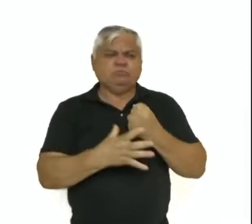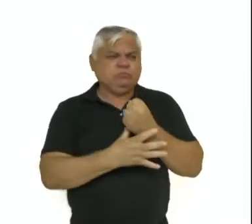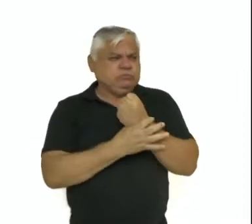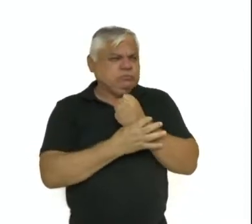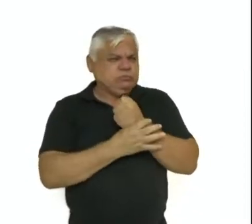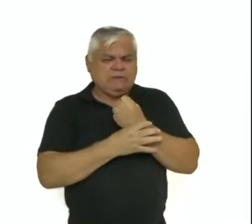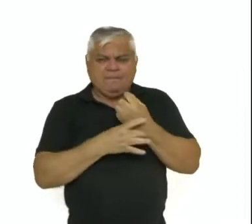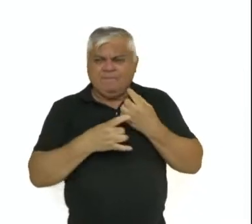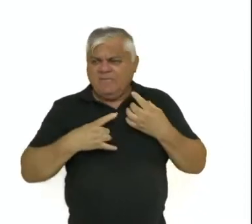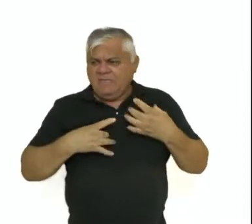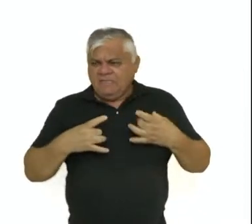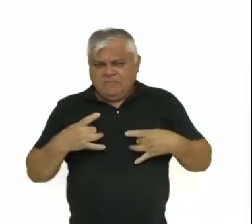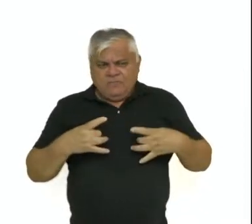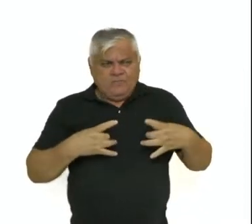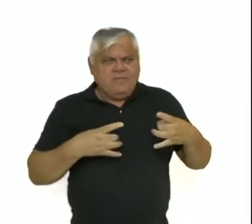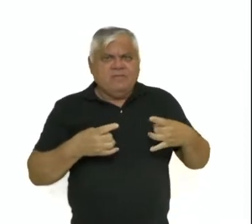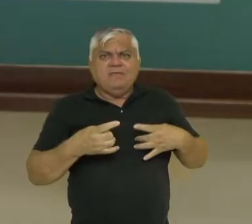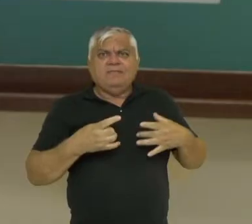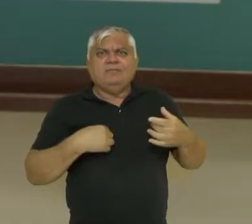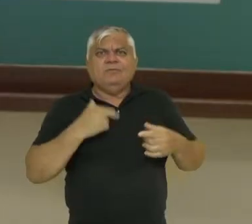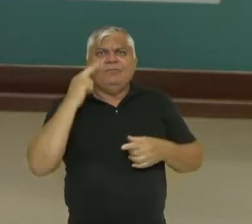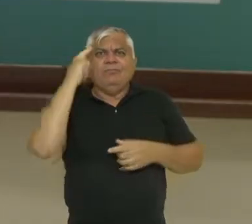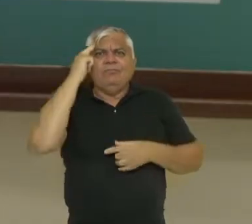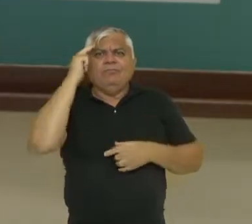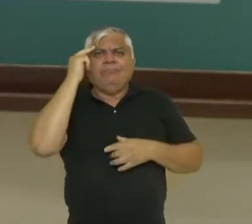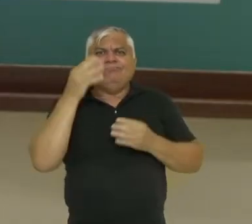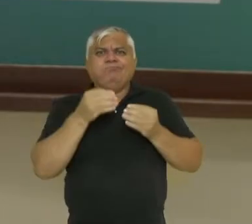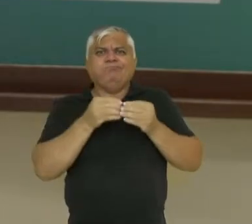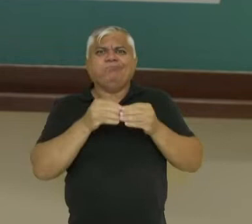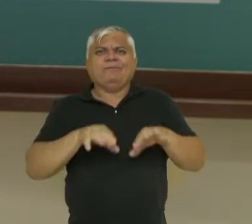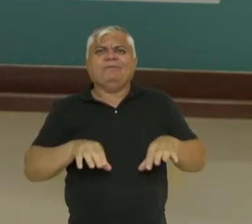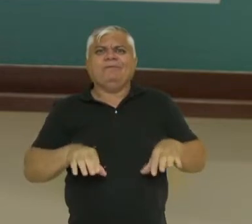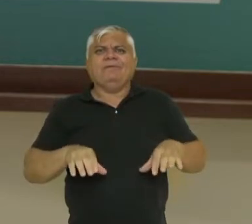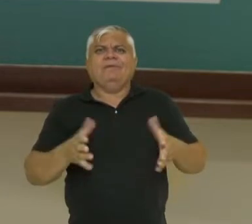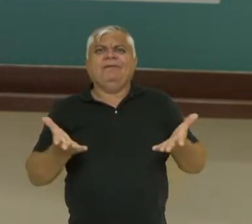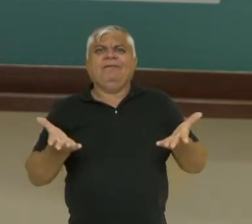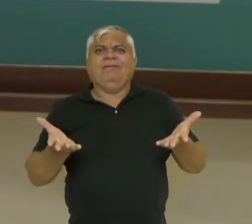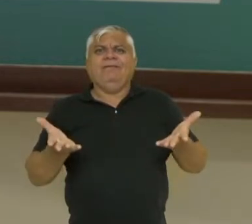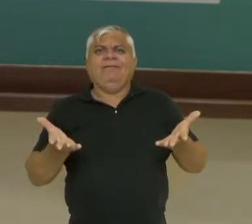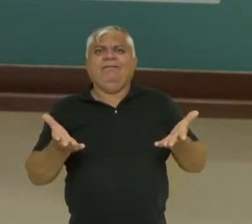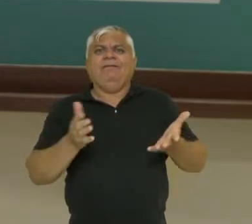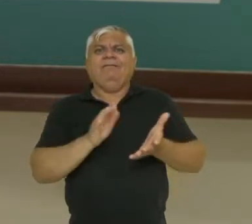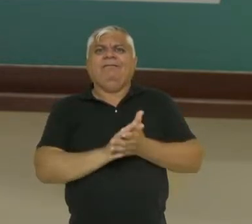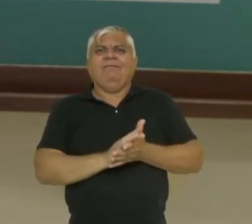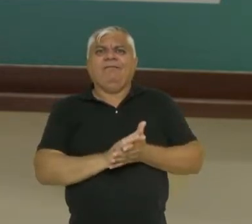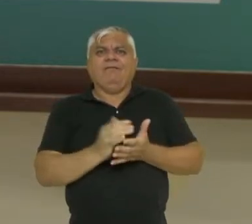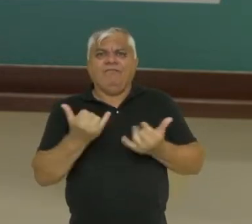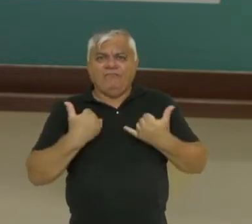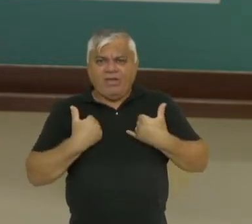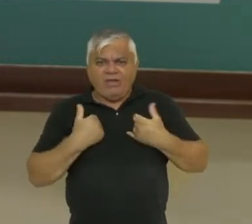e medo por ter seus sonhos afetados com a notícia.